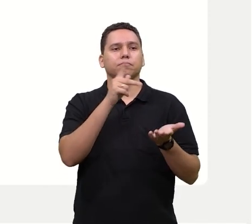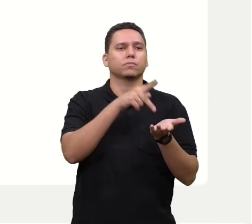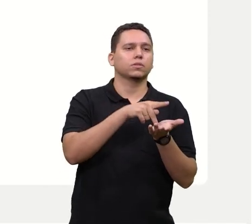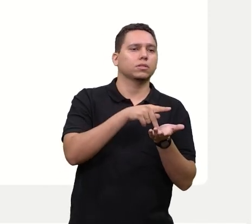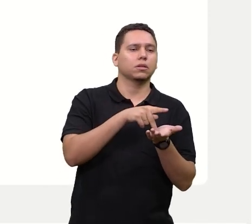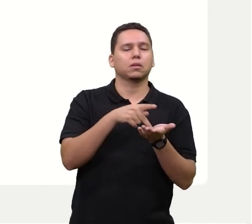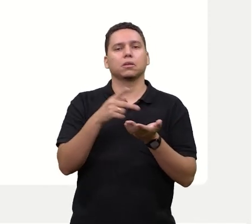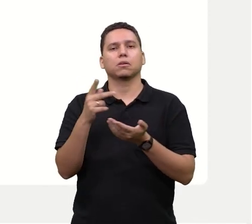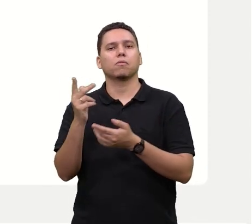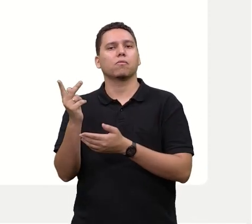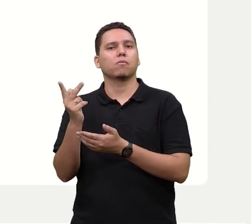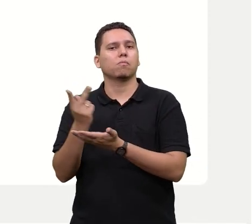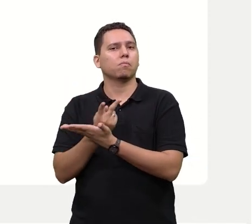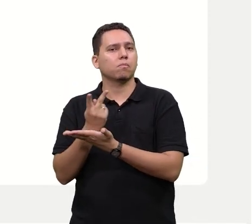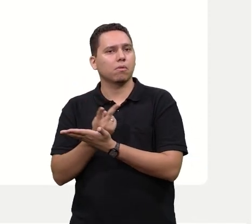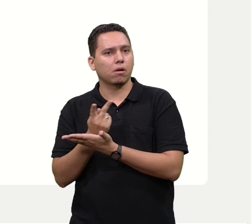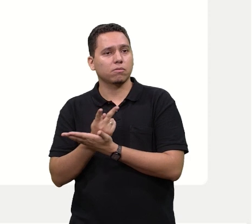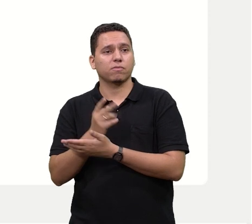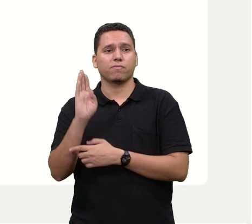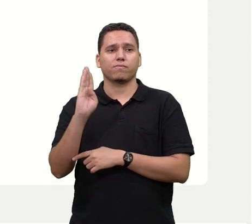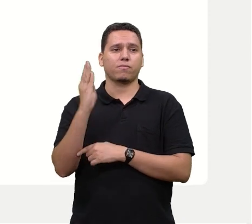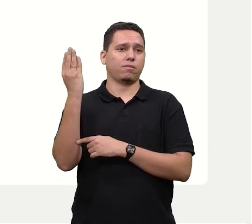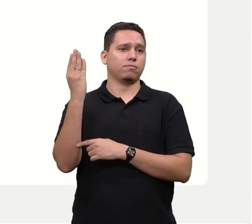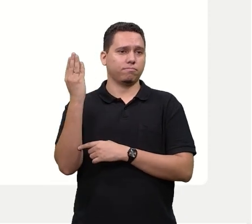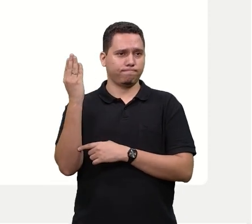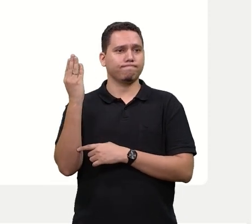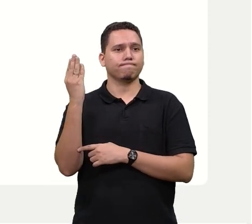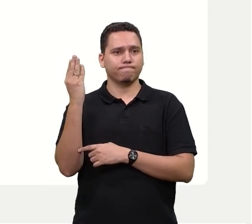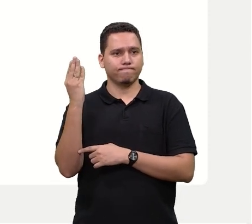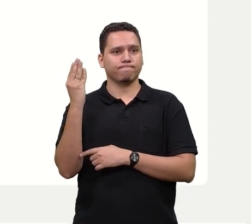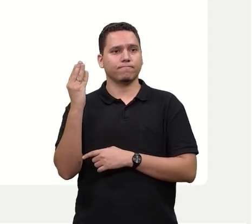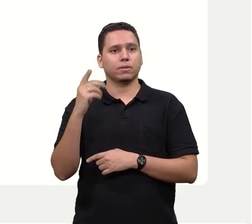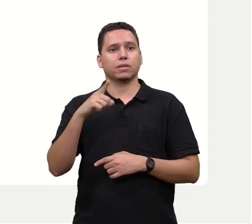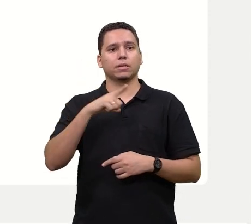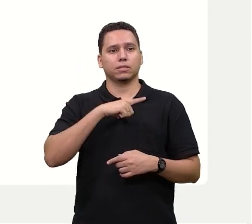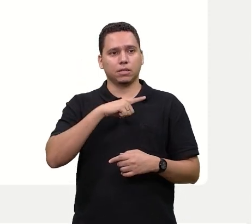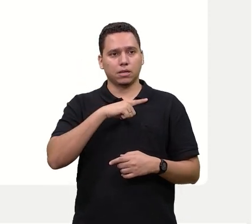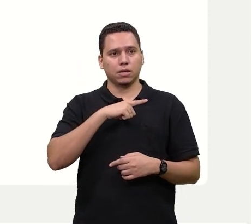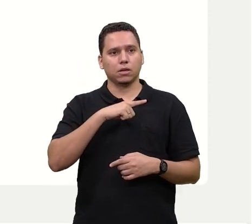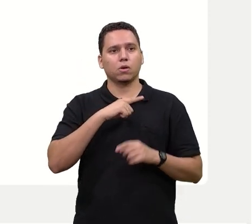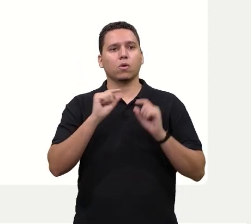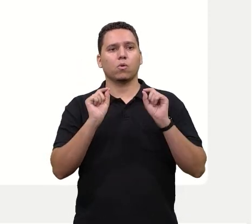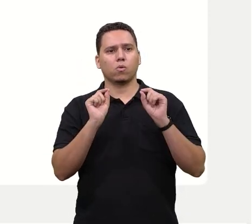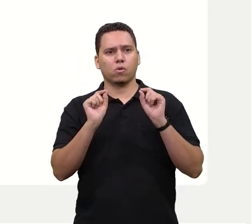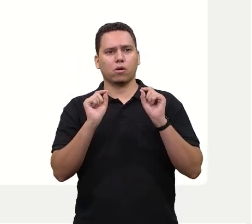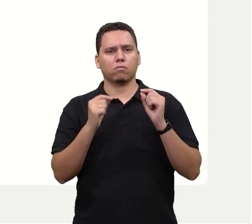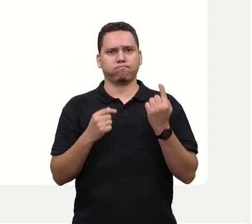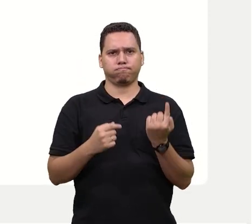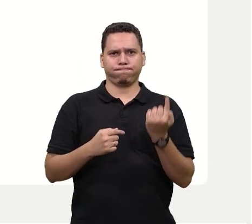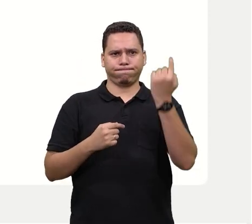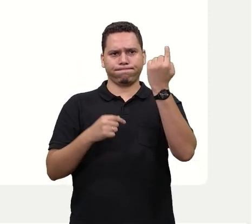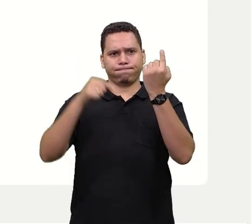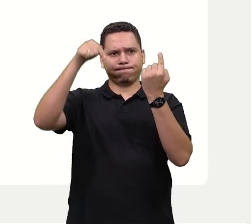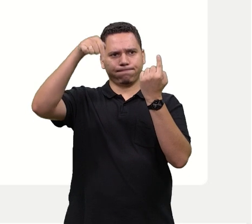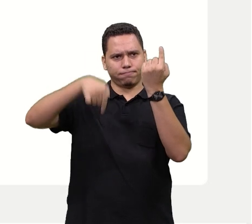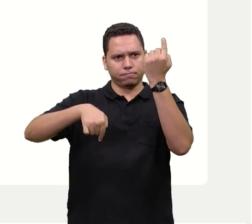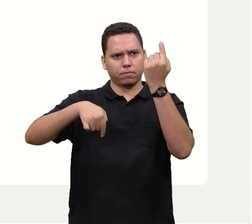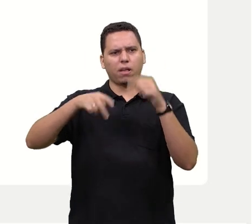falsa. Se você olhar a série triboelétrica, você pegou vidro e lã para atritar. E nesse caso, onde está o